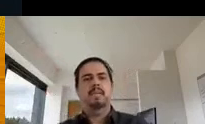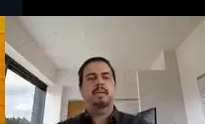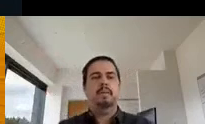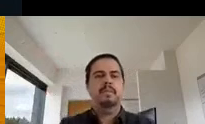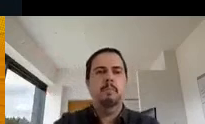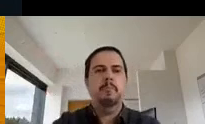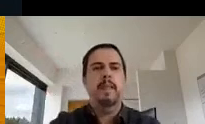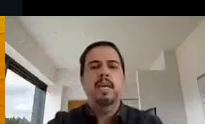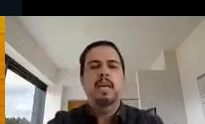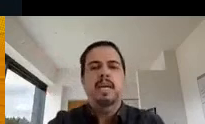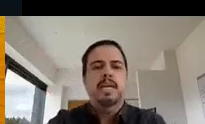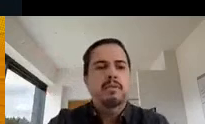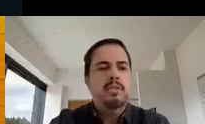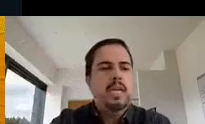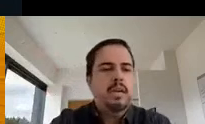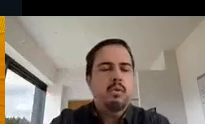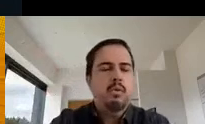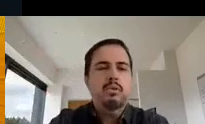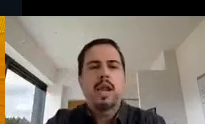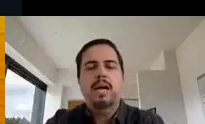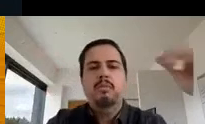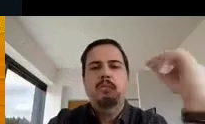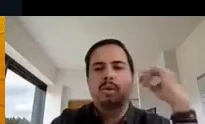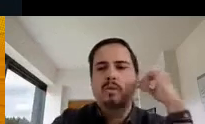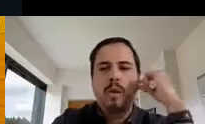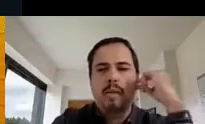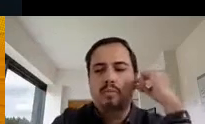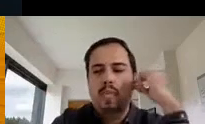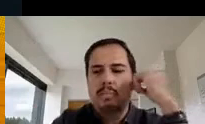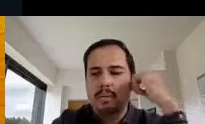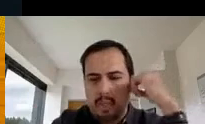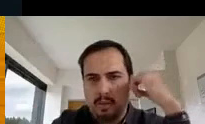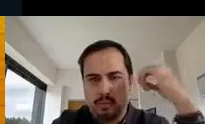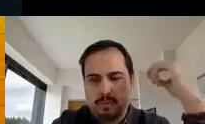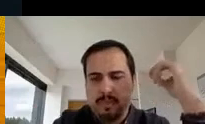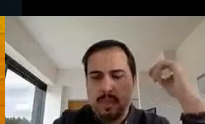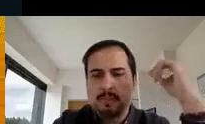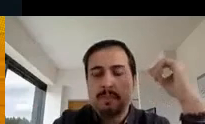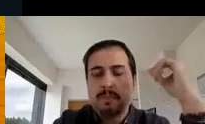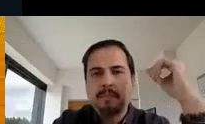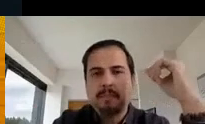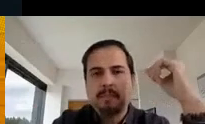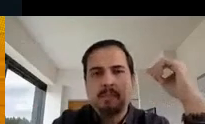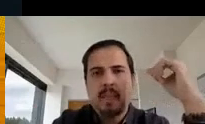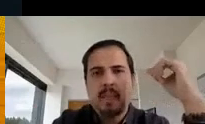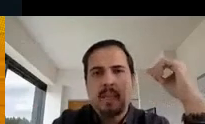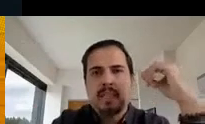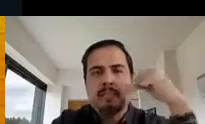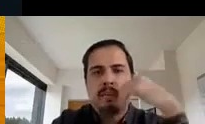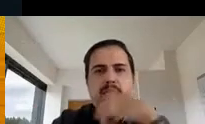era medida pela repetição, e você era controlado e monitorado o tempo inteiro,